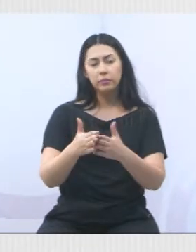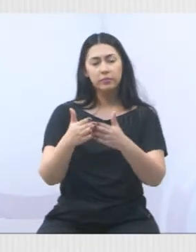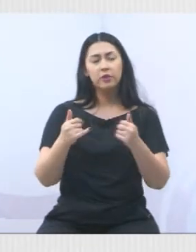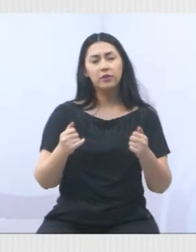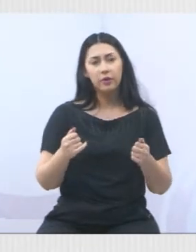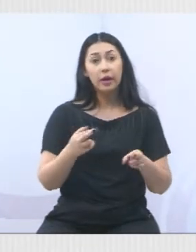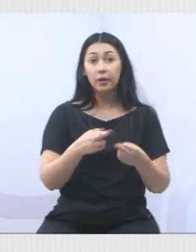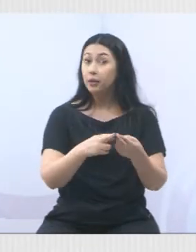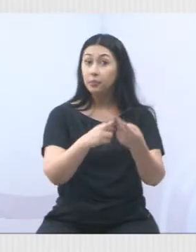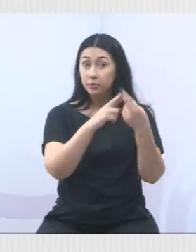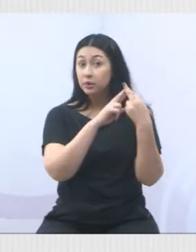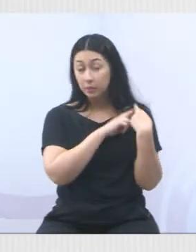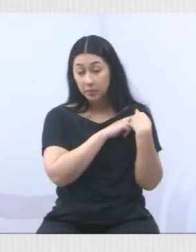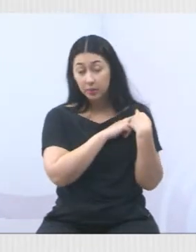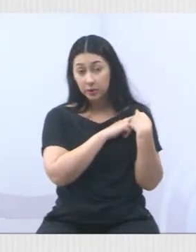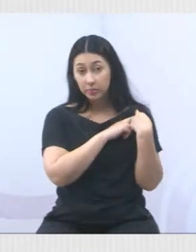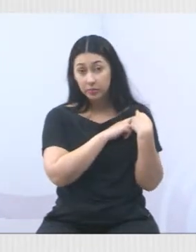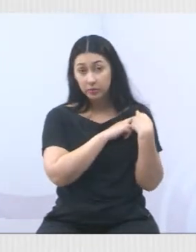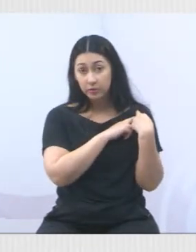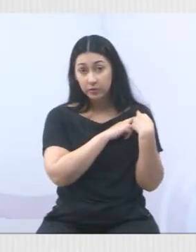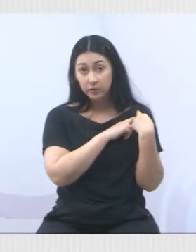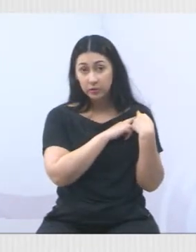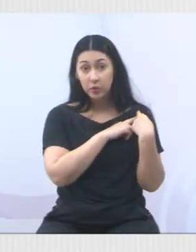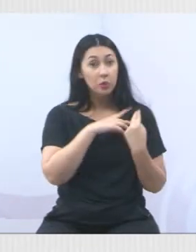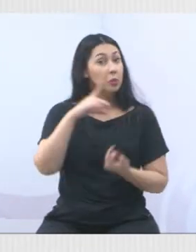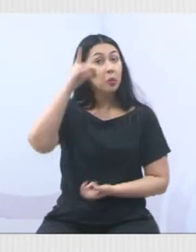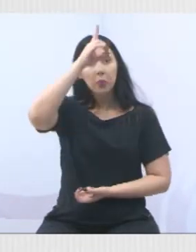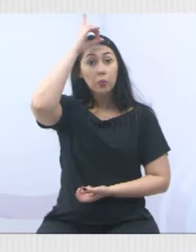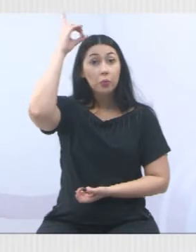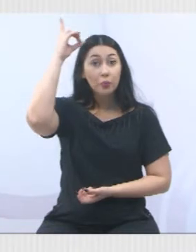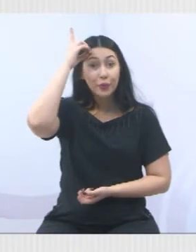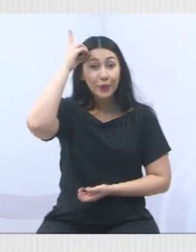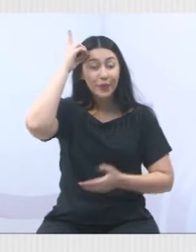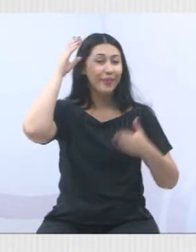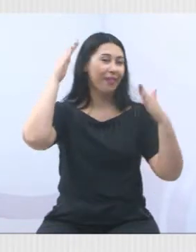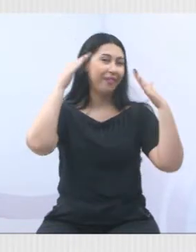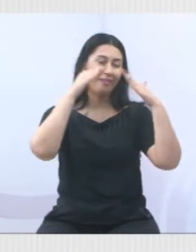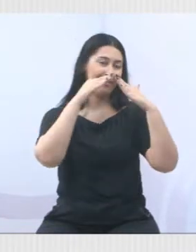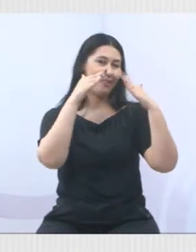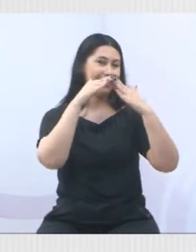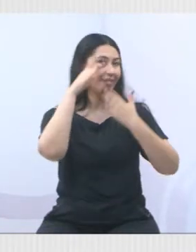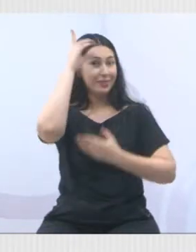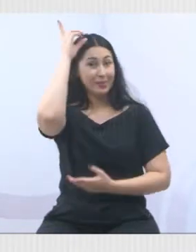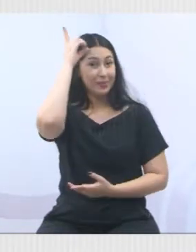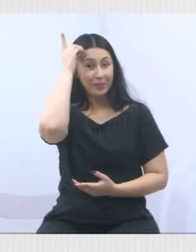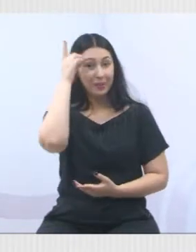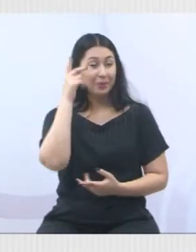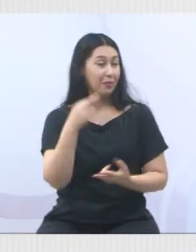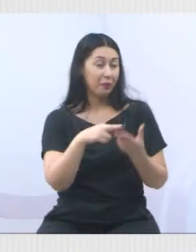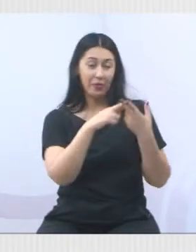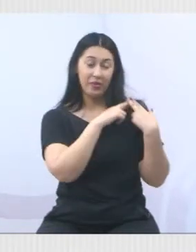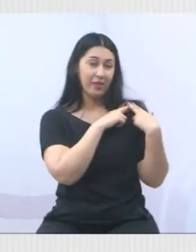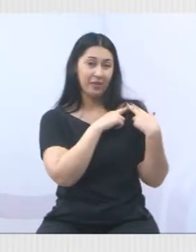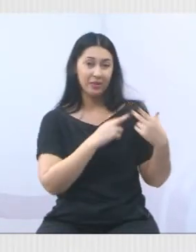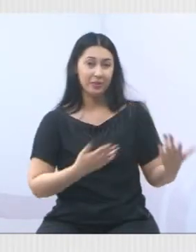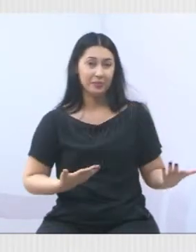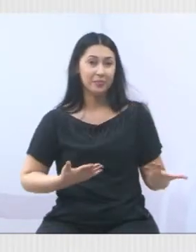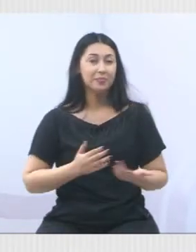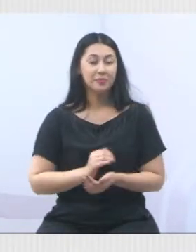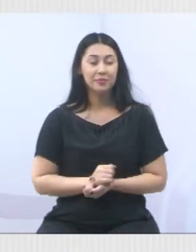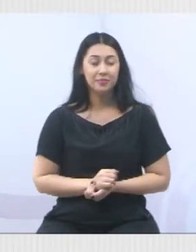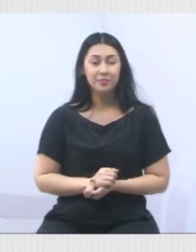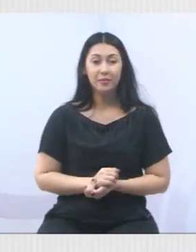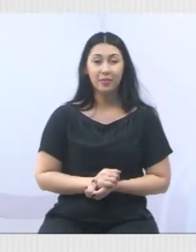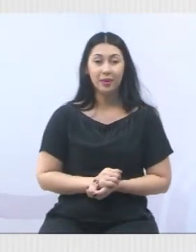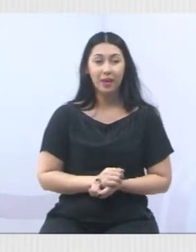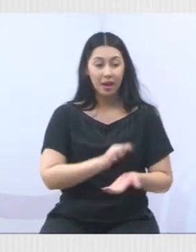a responsabilidade do dono da residência, né? A responsabilidade do dono da residência, tá bom? De